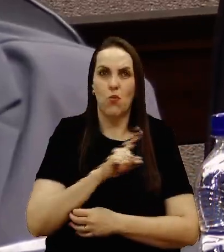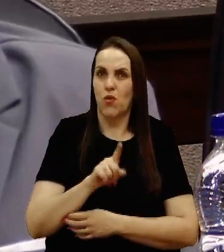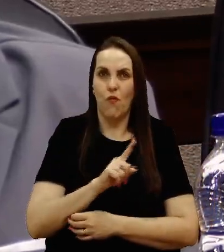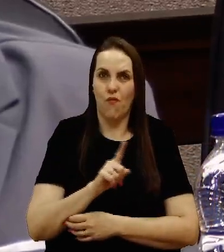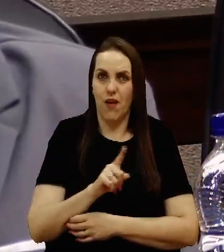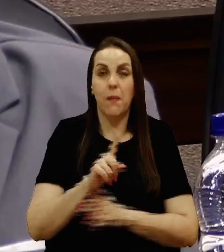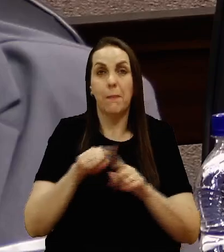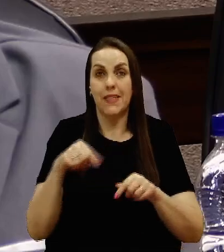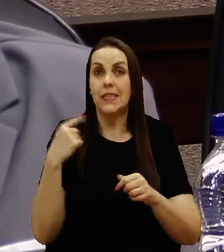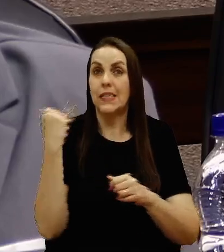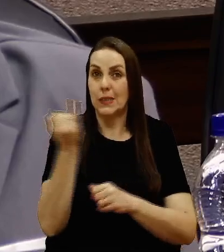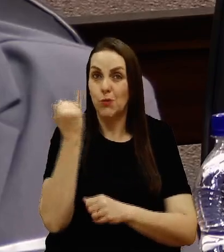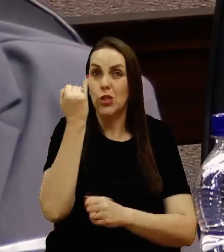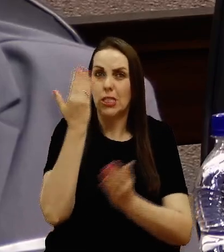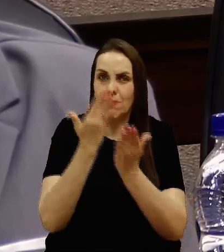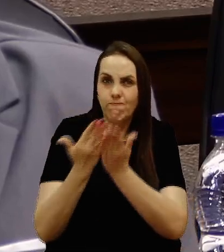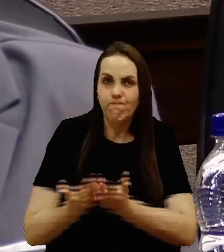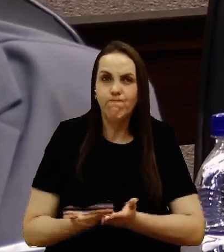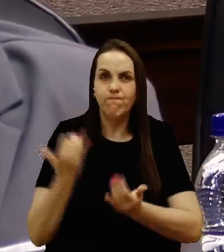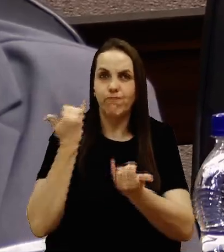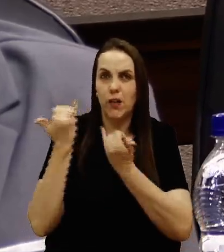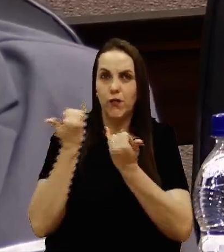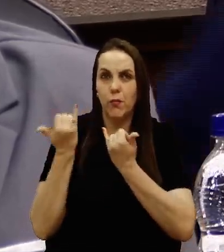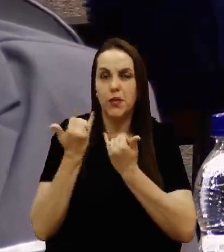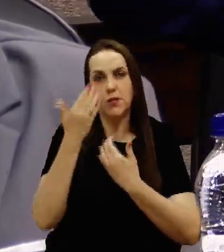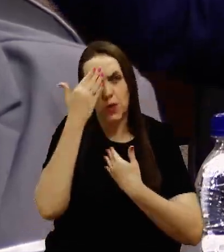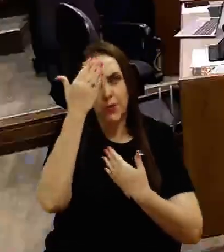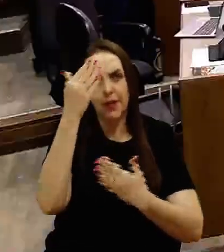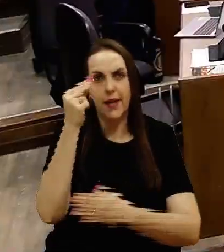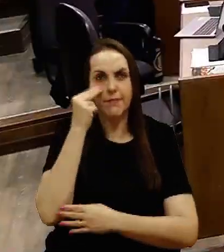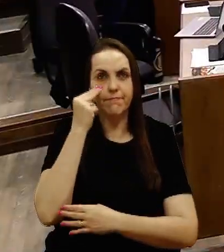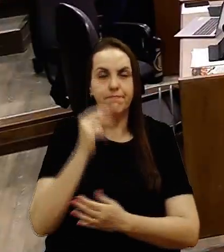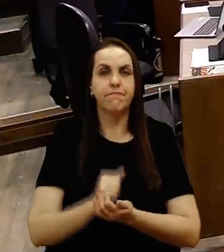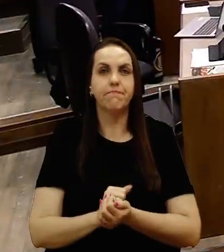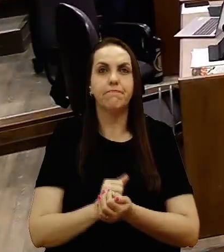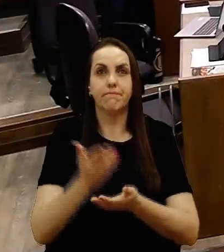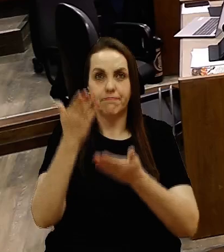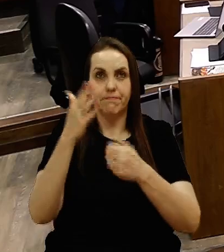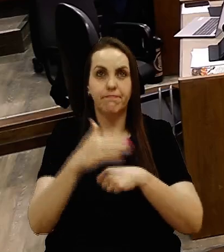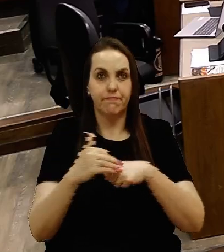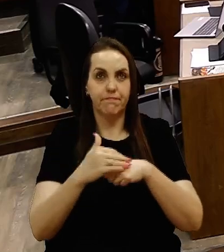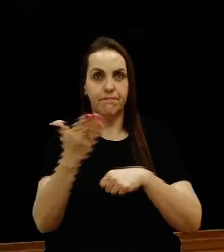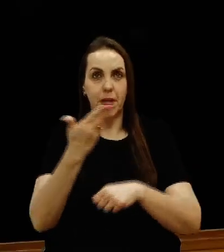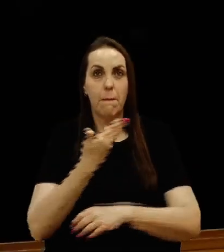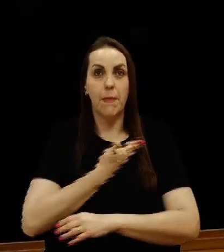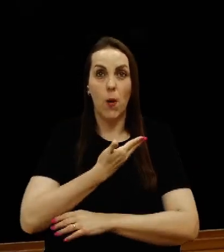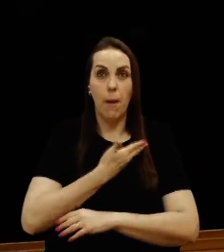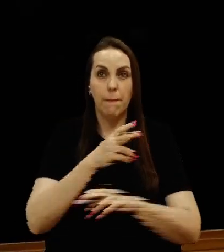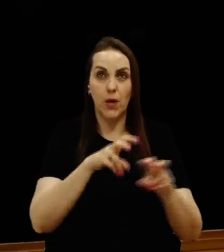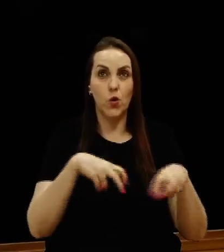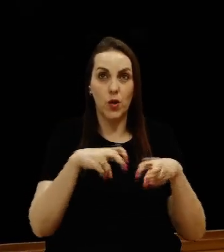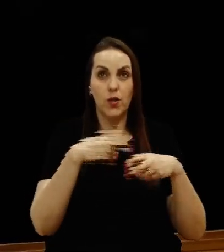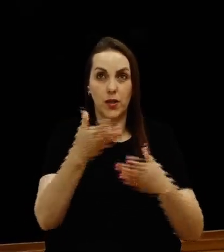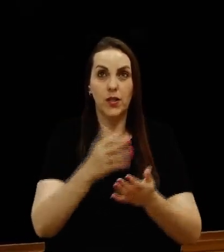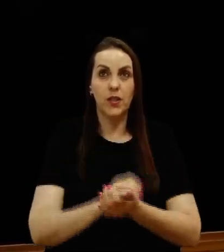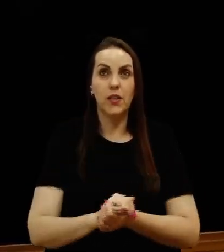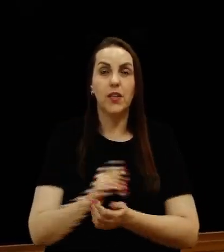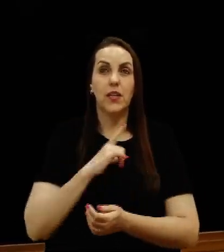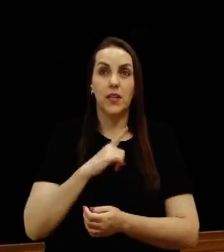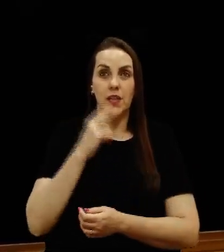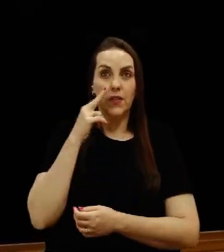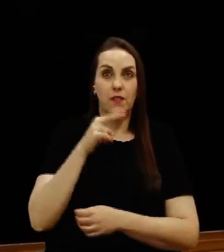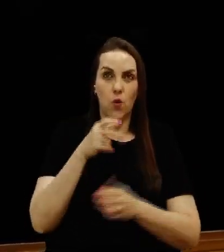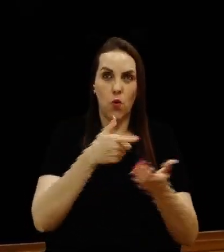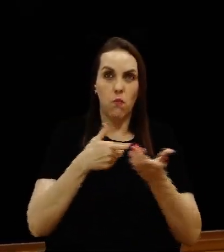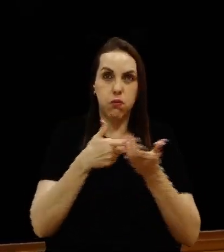ir atrás de informações. Obrigado, Cláudio. Eu que agradeço a gentileza. Um agrônomo muito meu amigo da vereadora Andressa, me comentou que viu em um canhão,